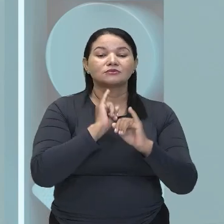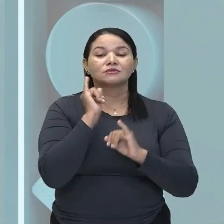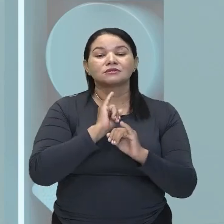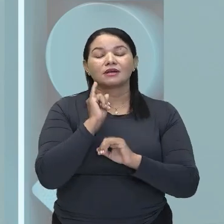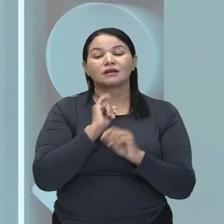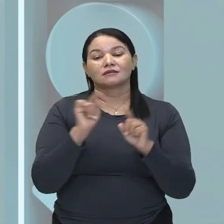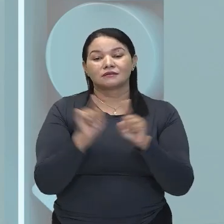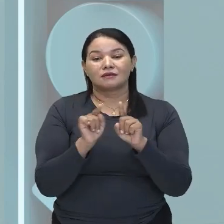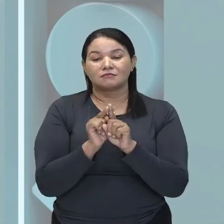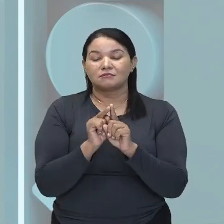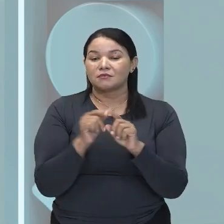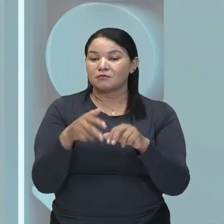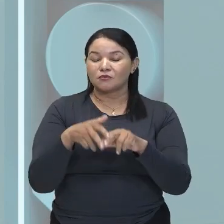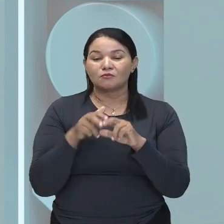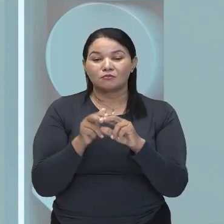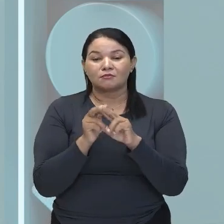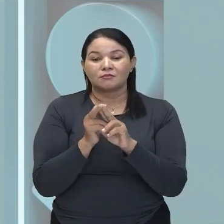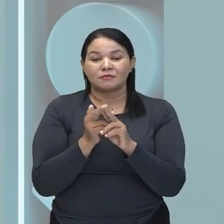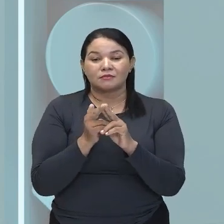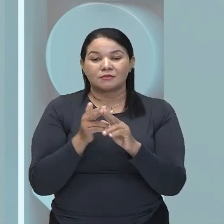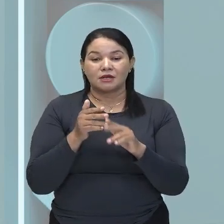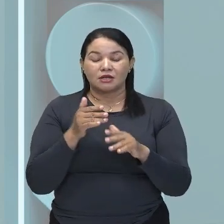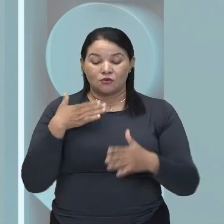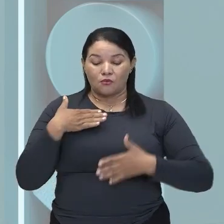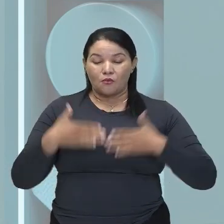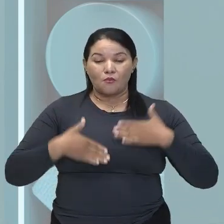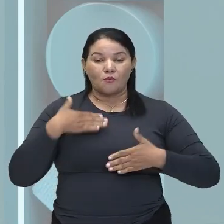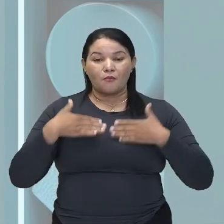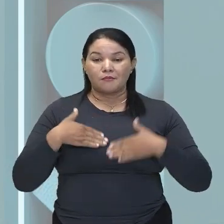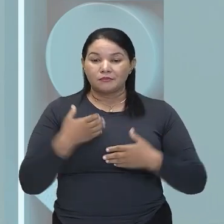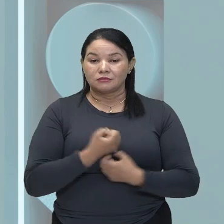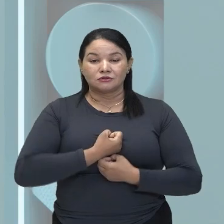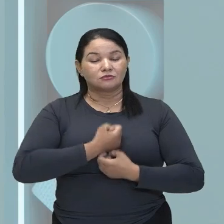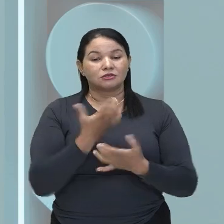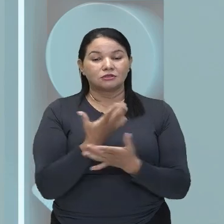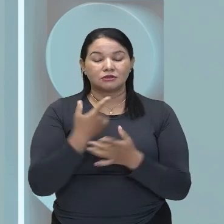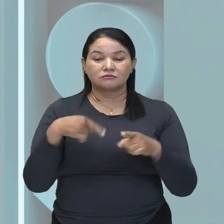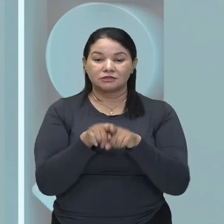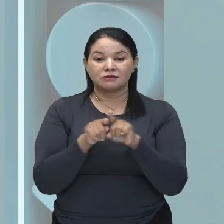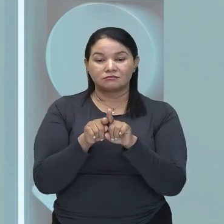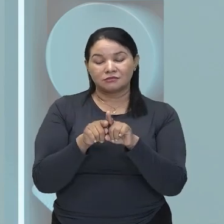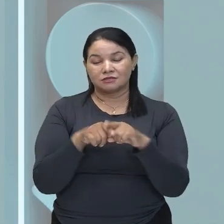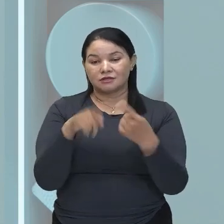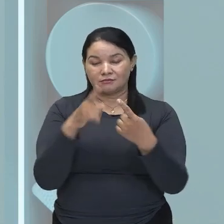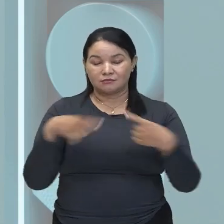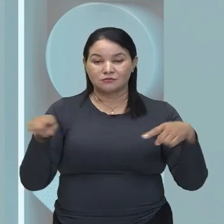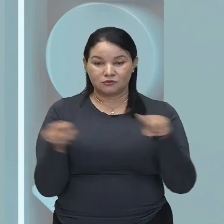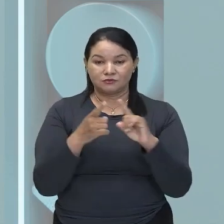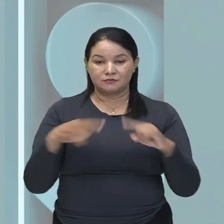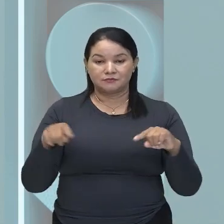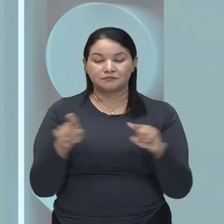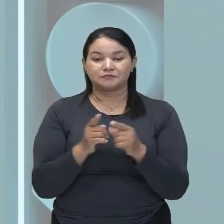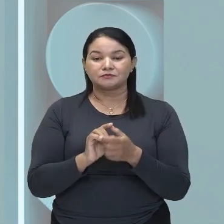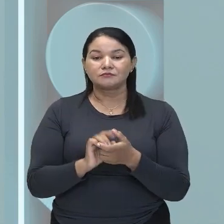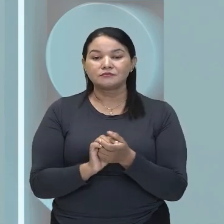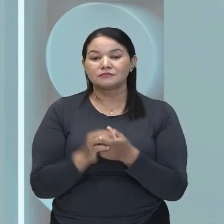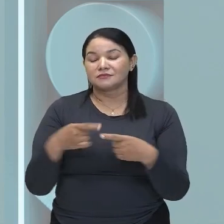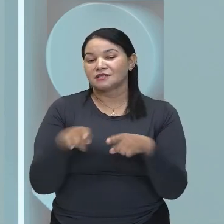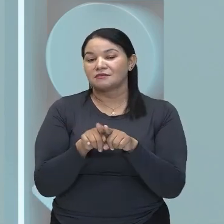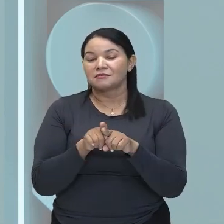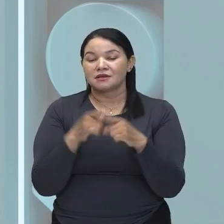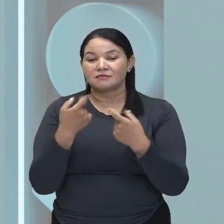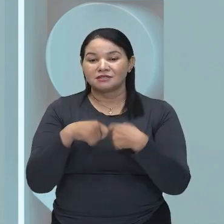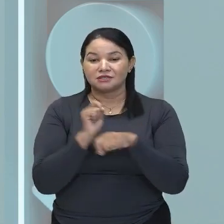interpretação corporal, E da música. Além do mais, Tem que ter o